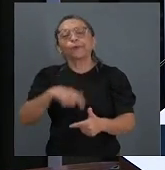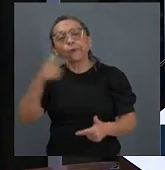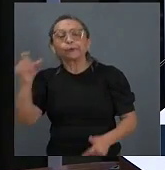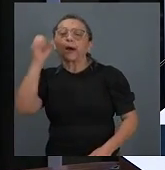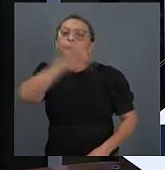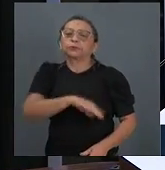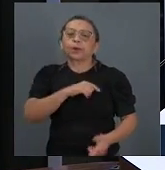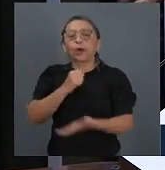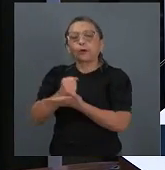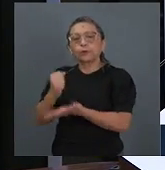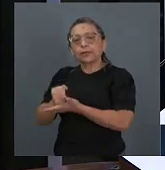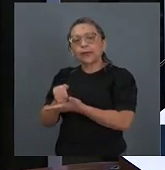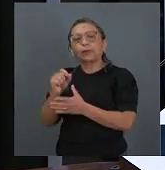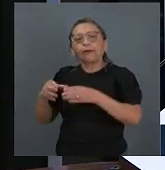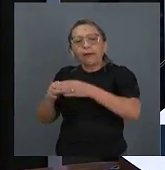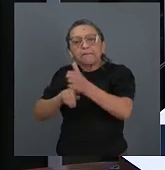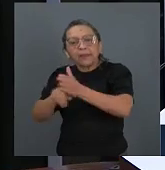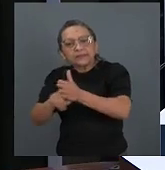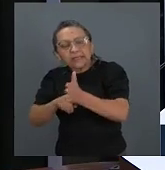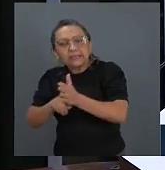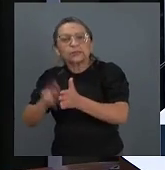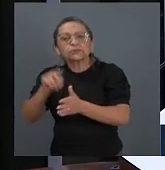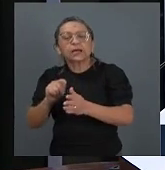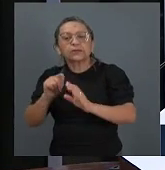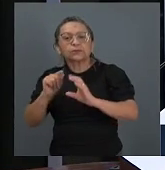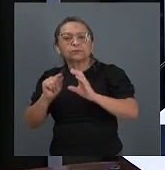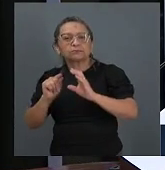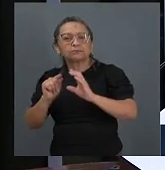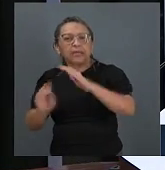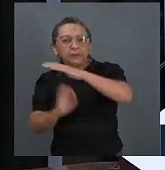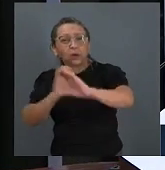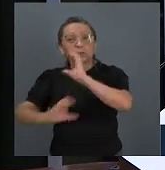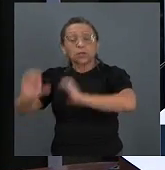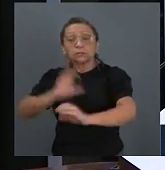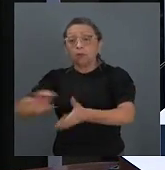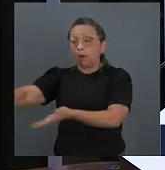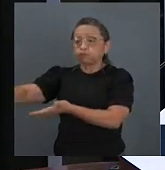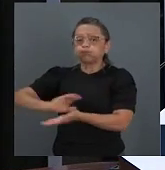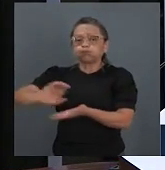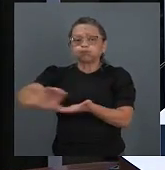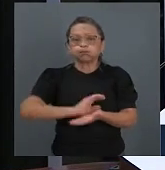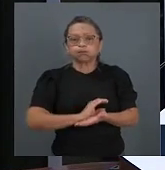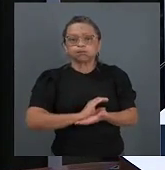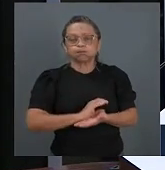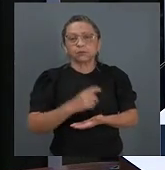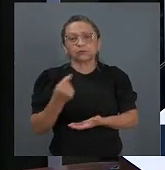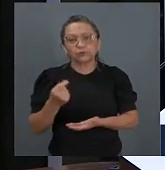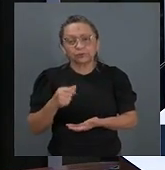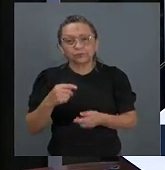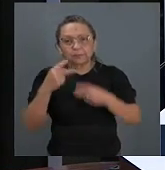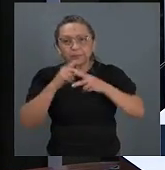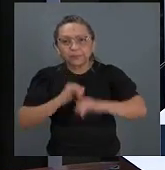a contratação de pesquisas através de veículos de comunicação que recebem volumosas verbas de publicidade. E